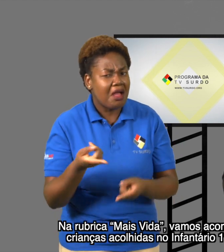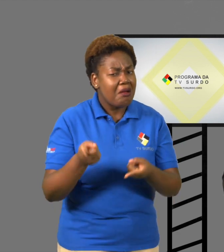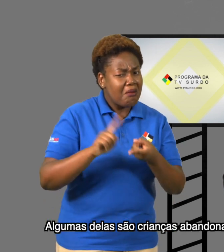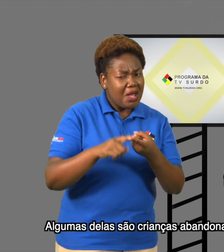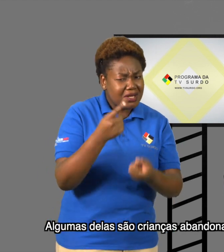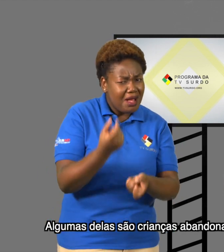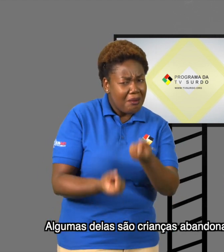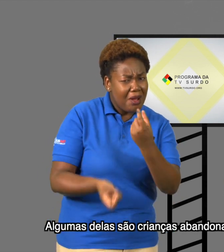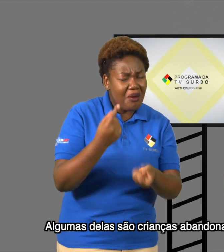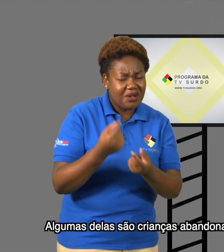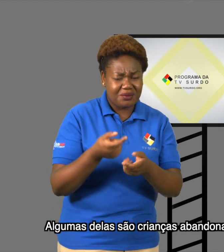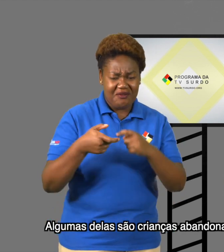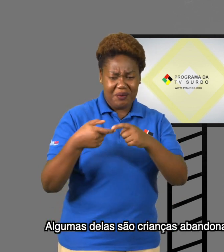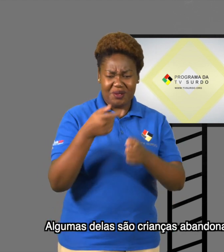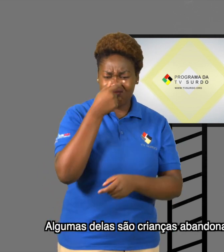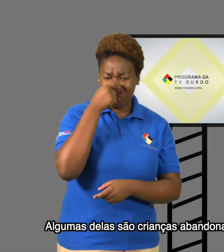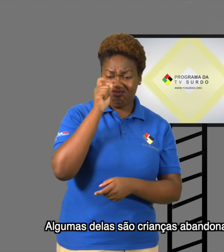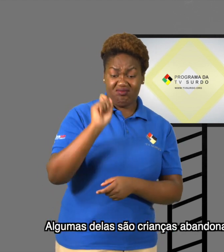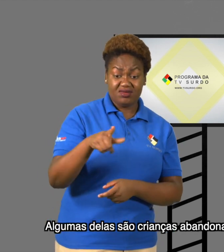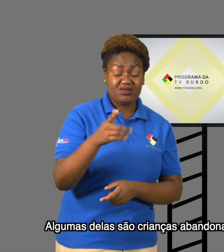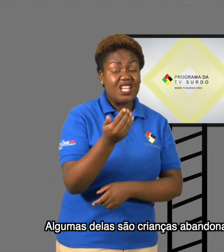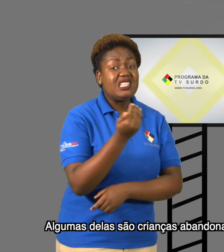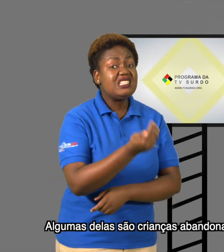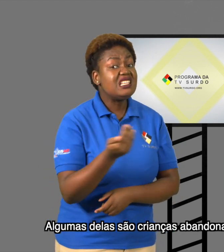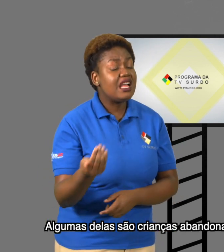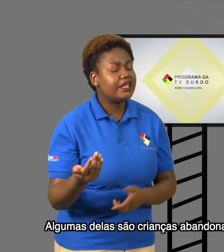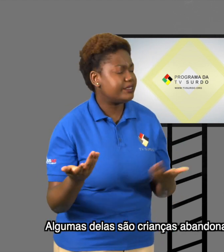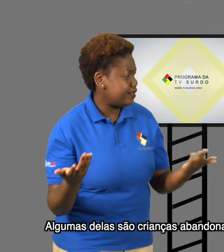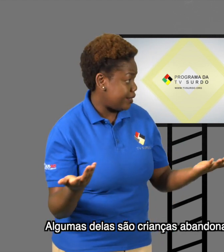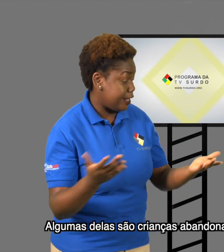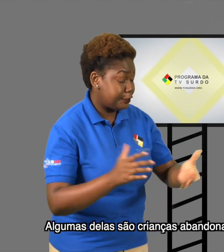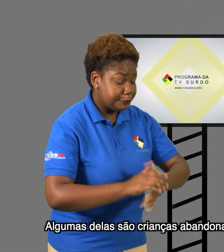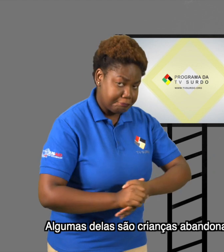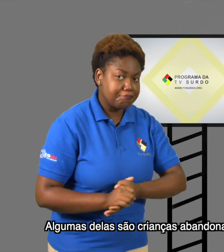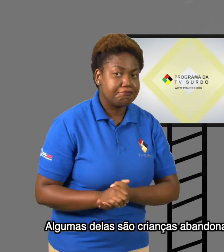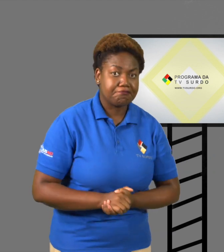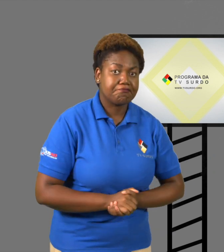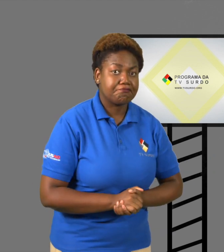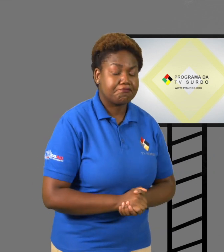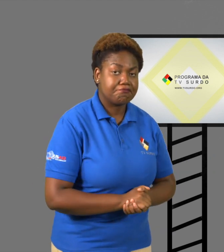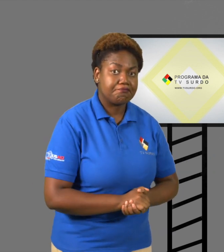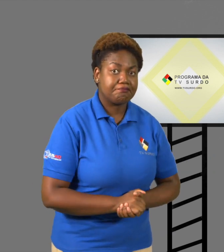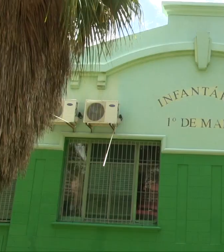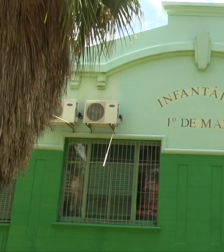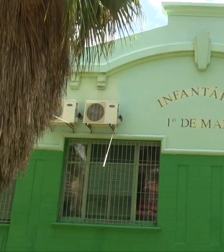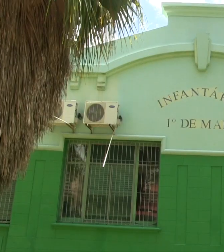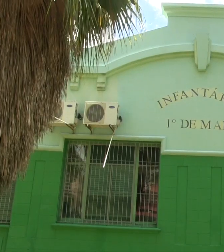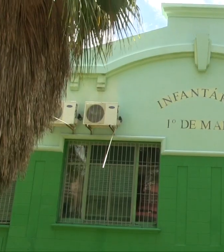Maputo. Algumas delas são crianças abandonadas pelos seus familiares.